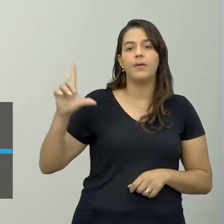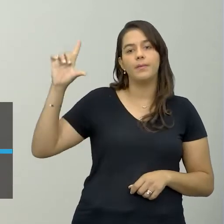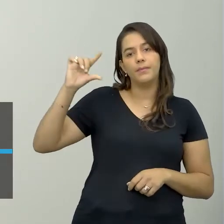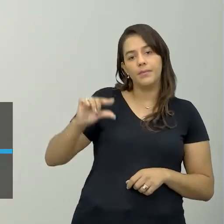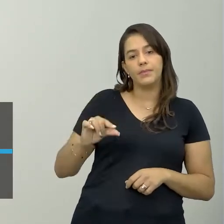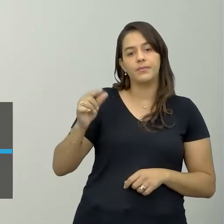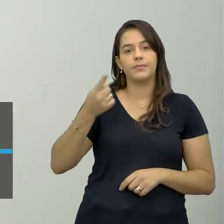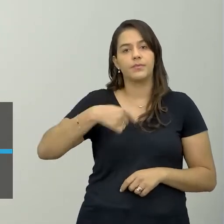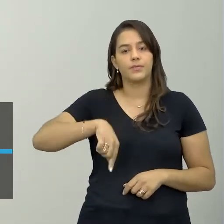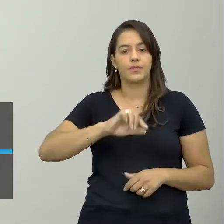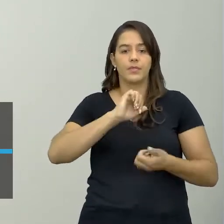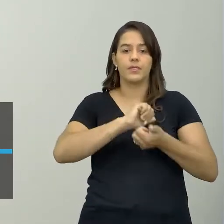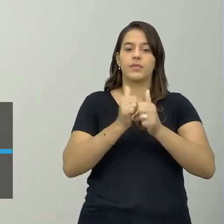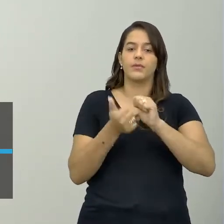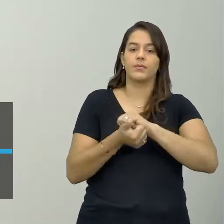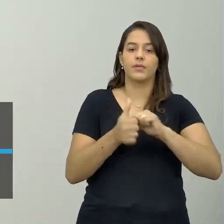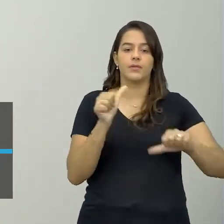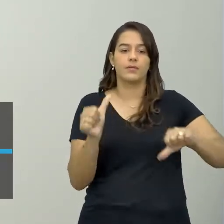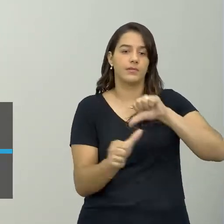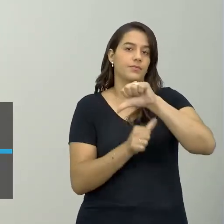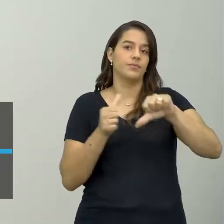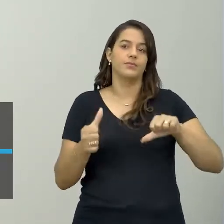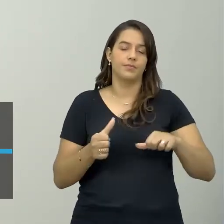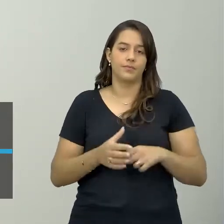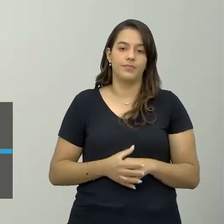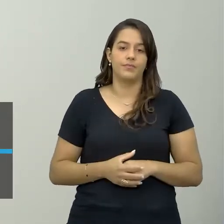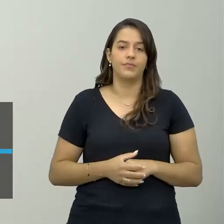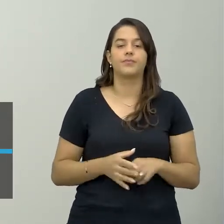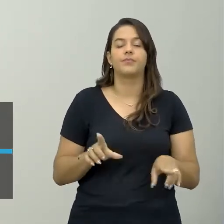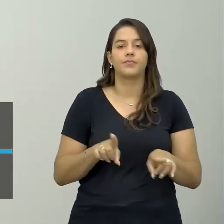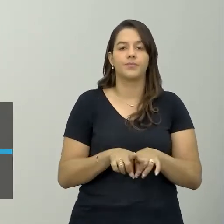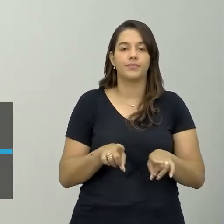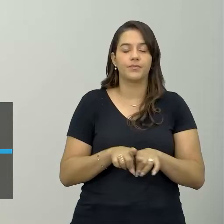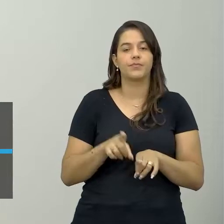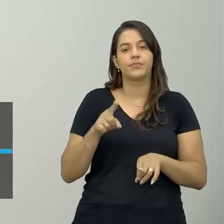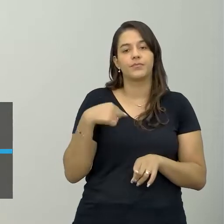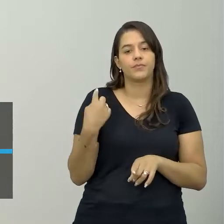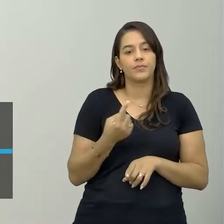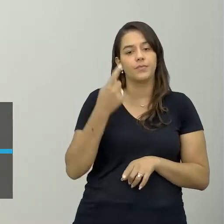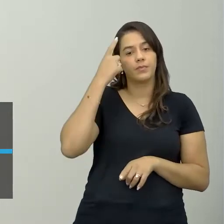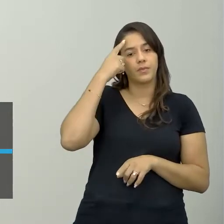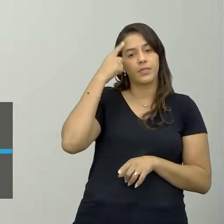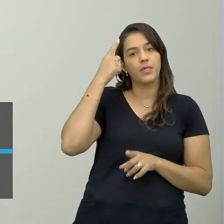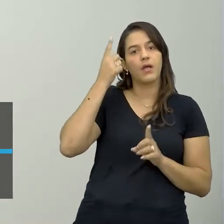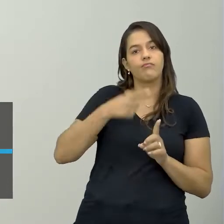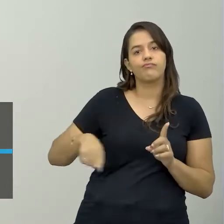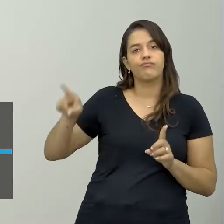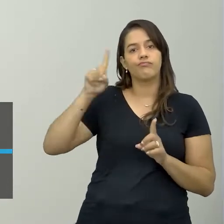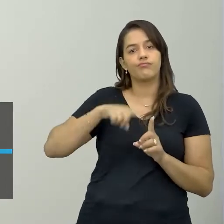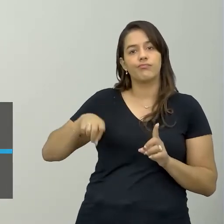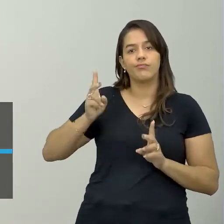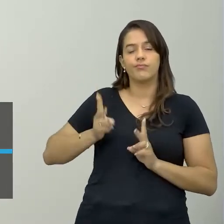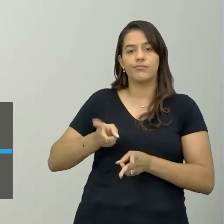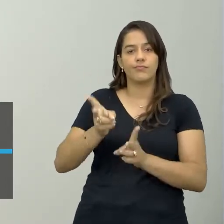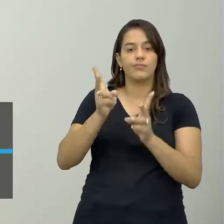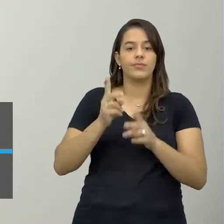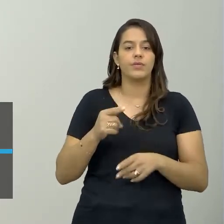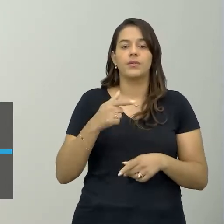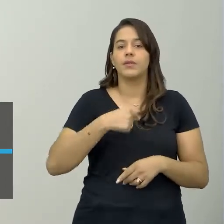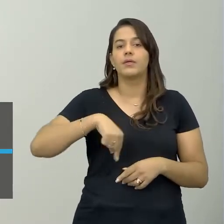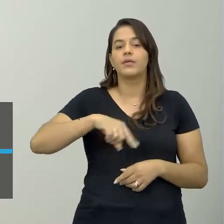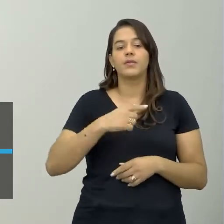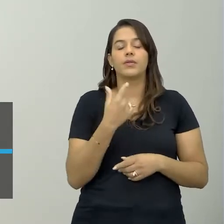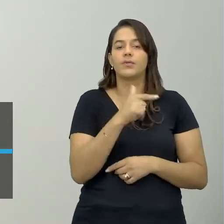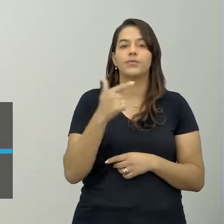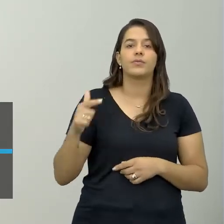para a gente se adaptar a essas mudanças. Então, também pensar que esses ciclos, eles acontecem? Sim. Mas isso não quer dizer que a gente não